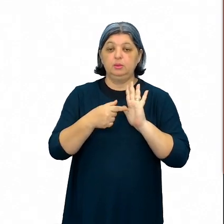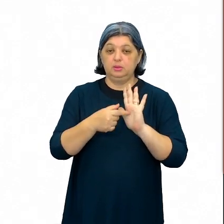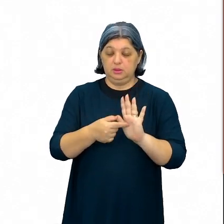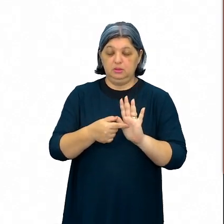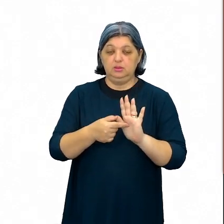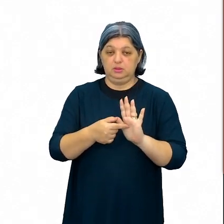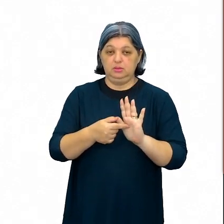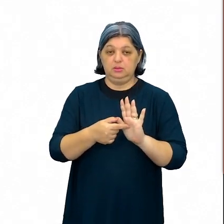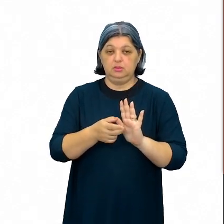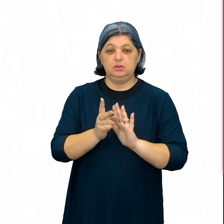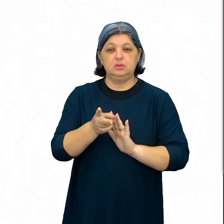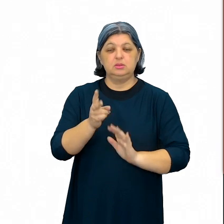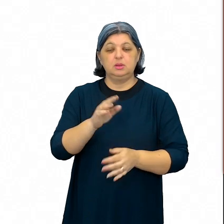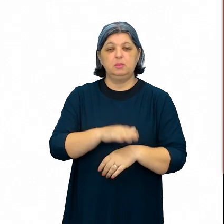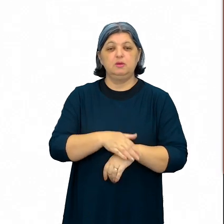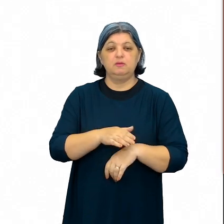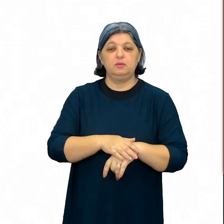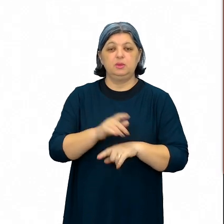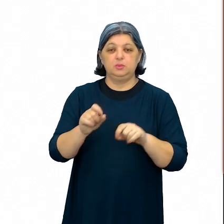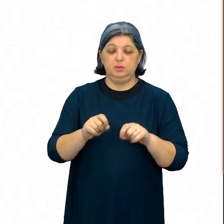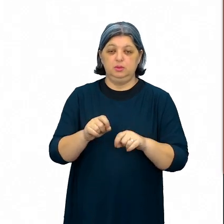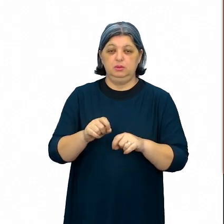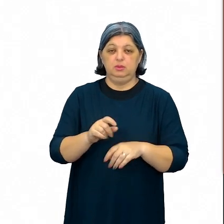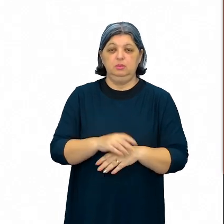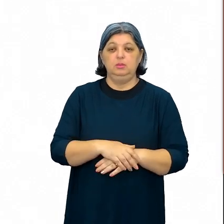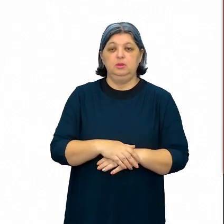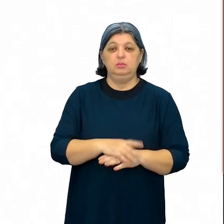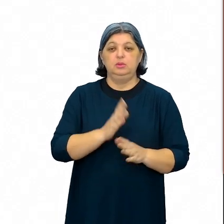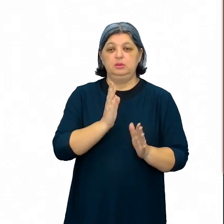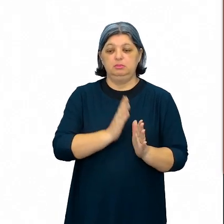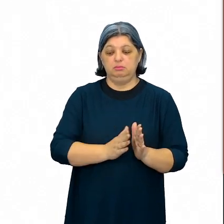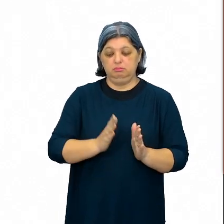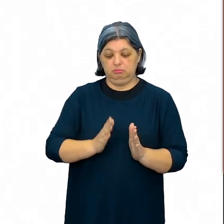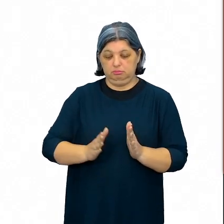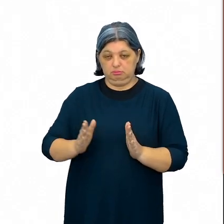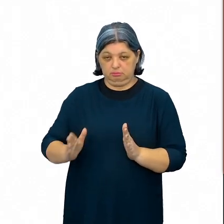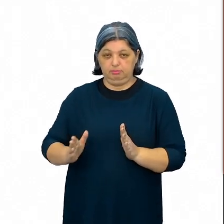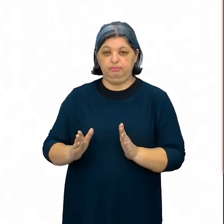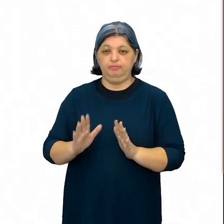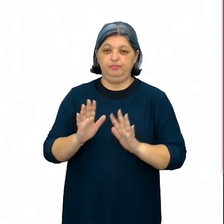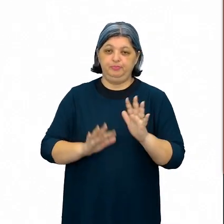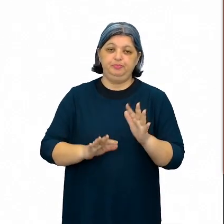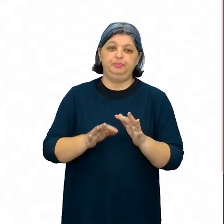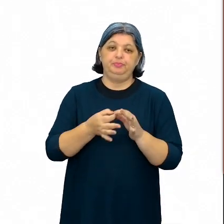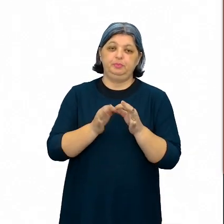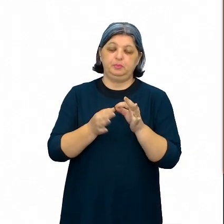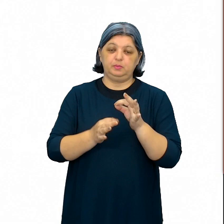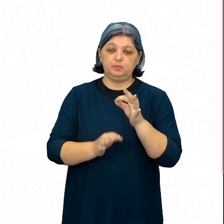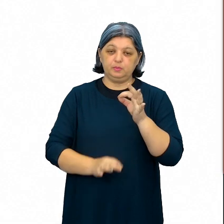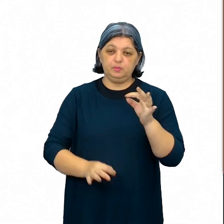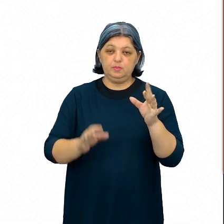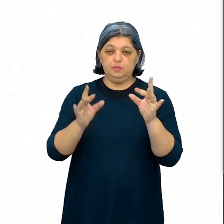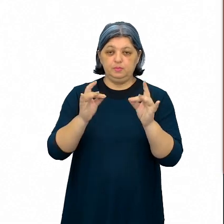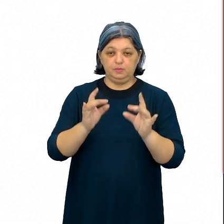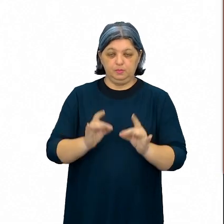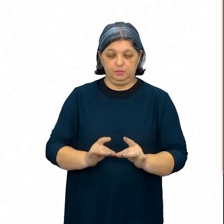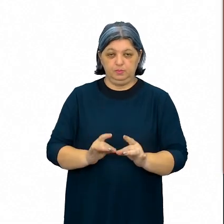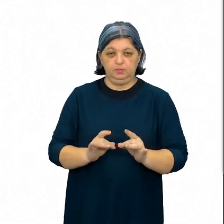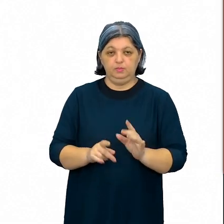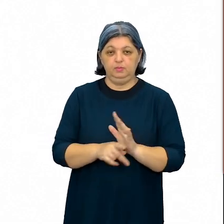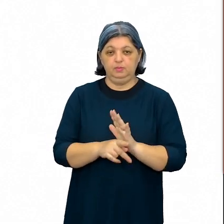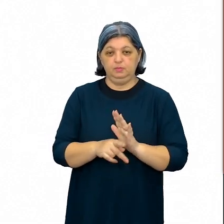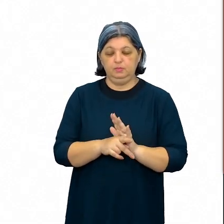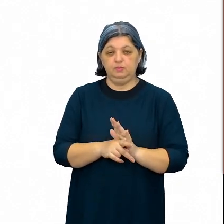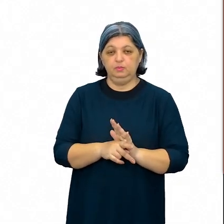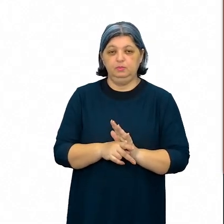normalmente a gente sempre faz uma formação de tá público mais abrangente né tratando de aspectos